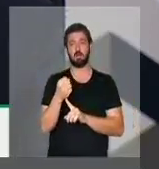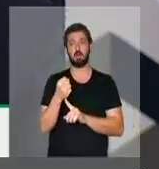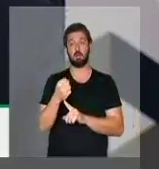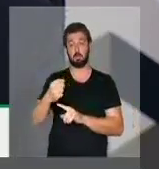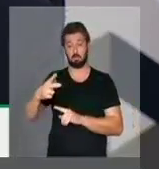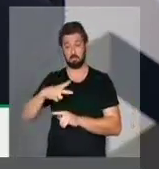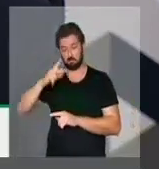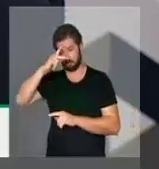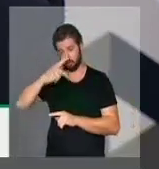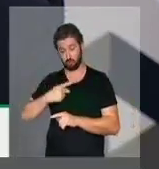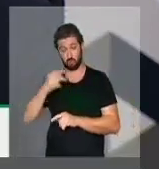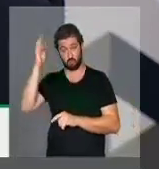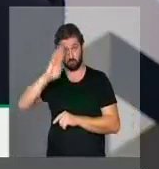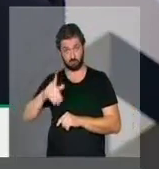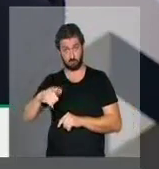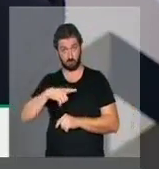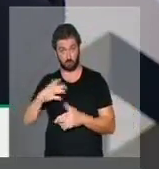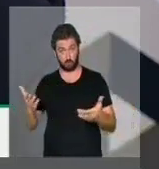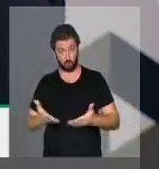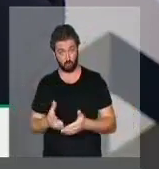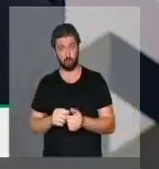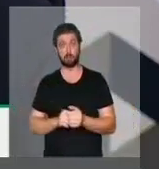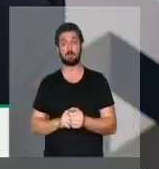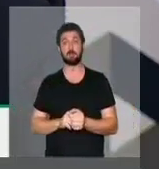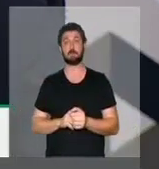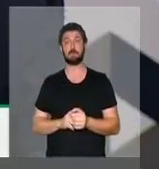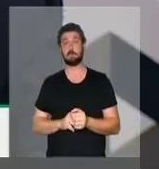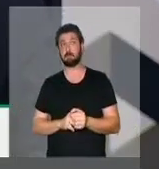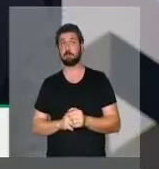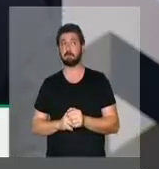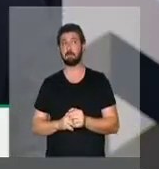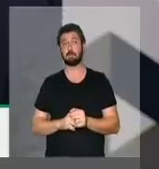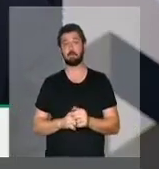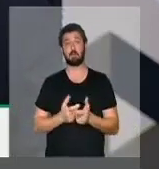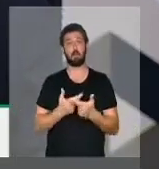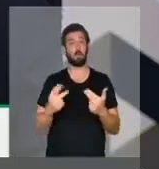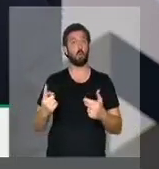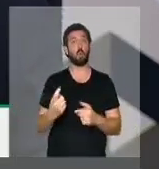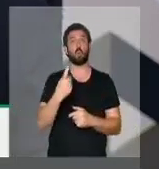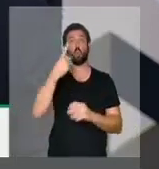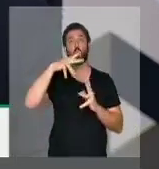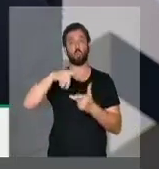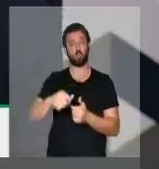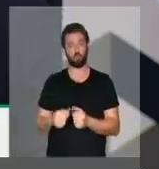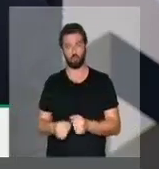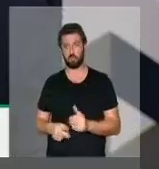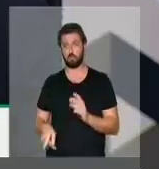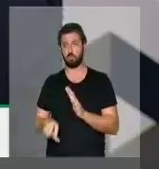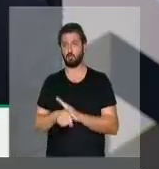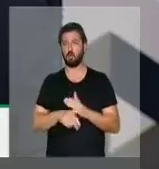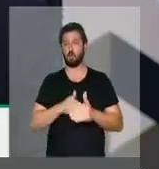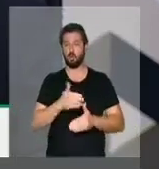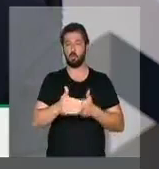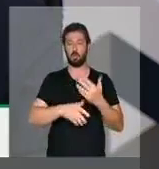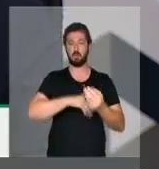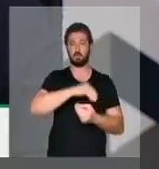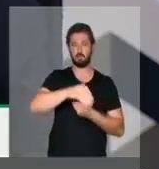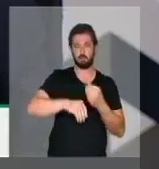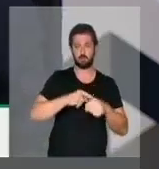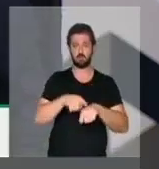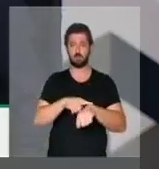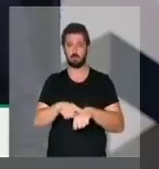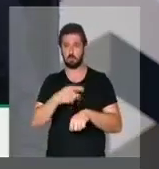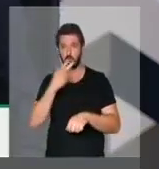social e pessoal que o Brasil experimenta é talvez um feito único no mundo, fruto do grande processo